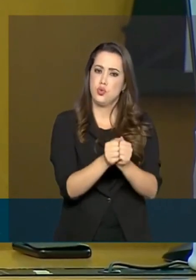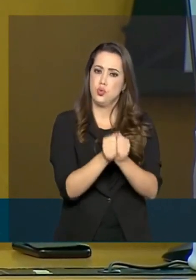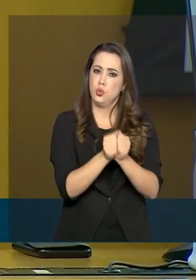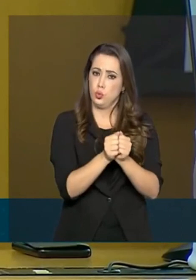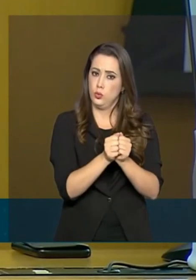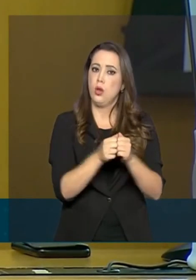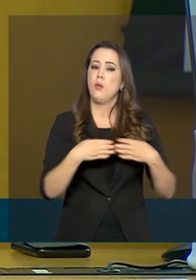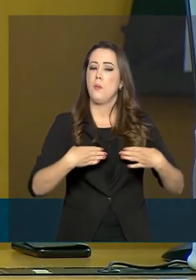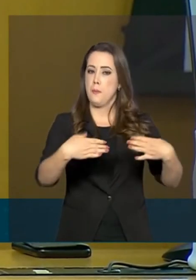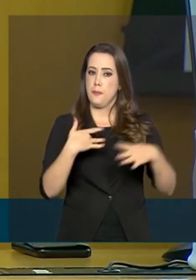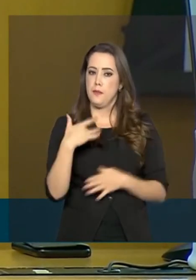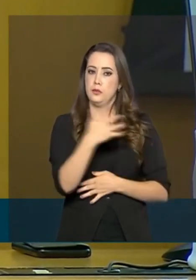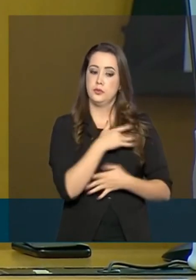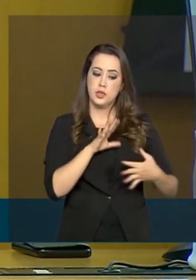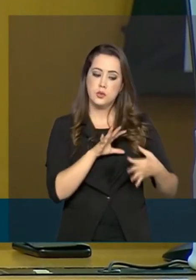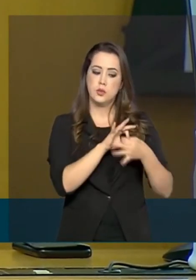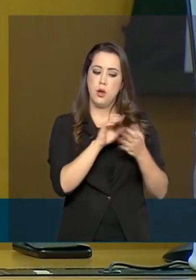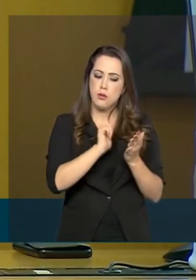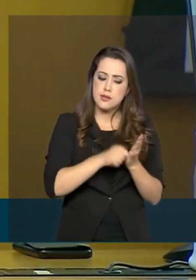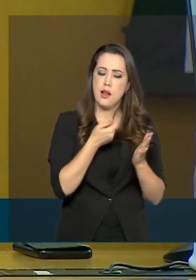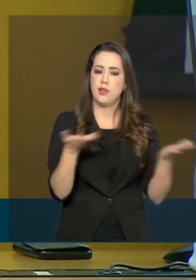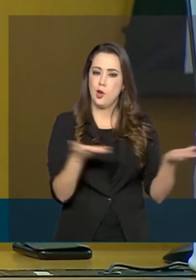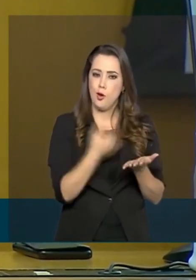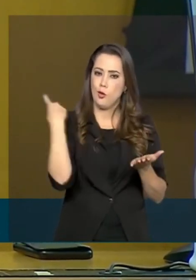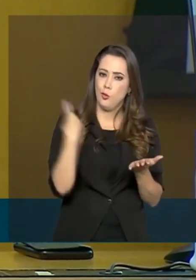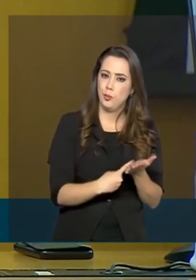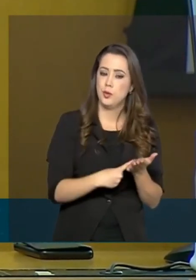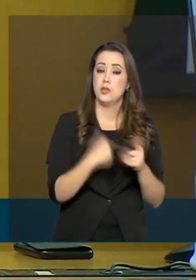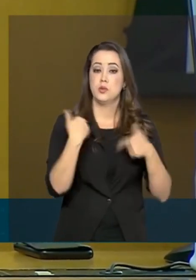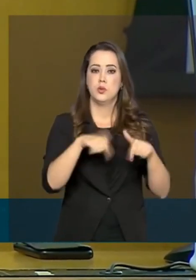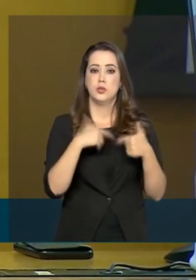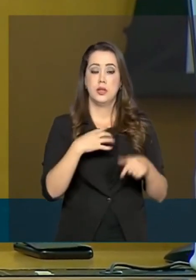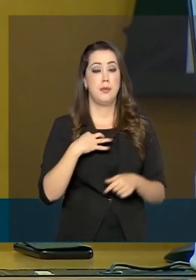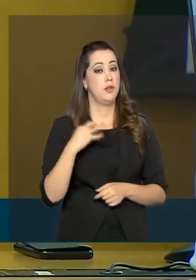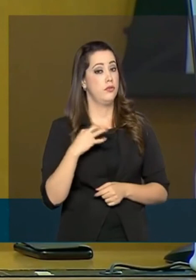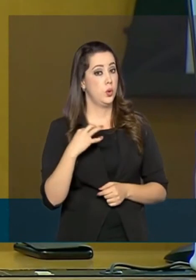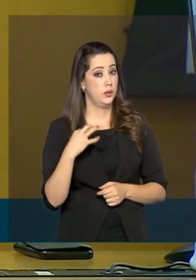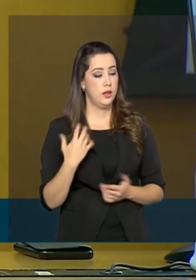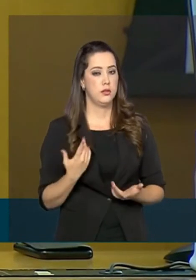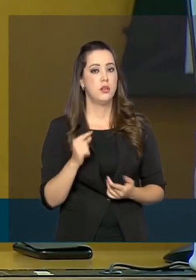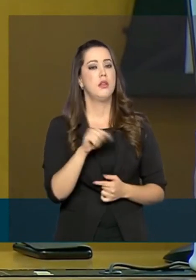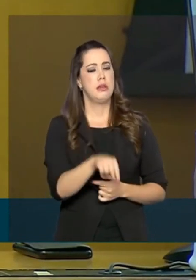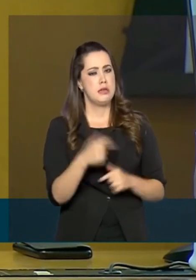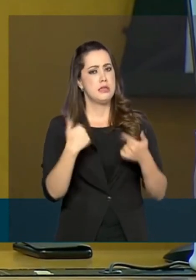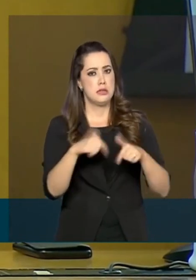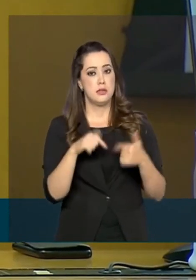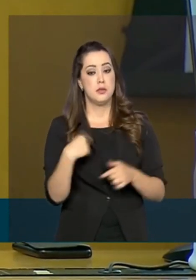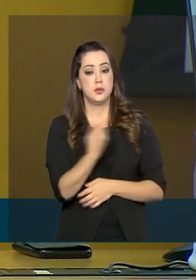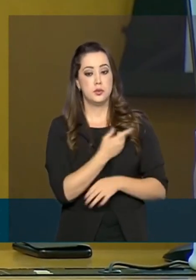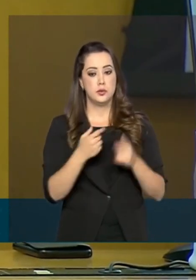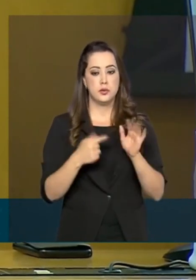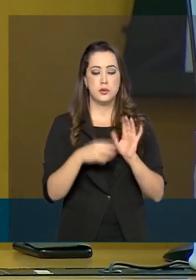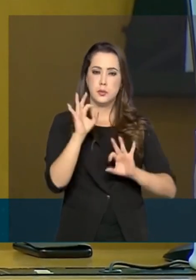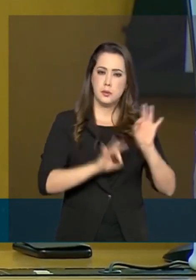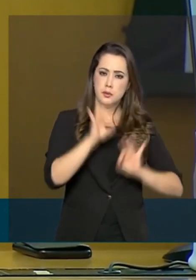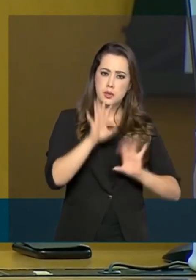Ministério, nessa parceria que acabamos de assinar e afirmar, como um trabalho voluntário. Esse trabalho que nós estamos